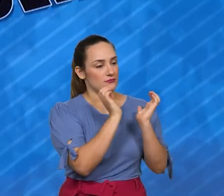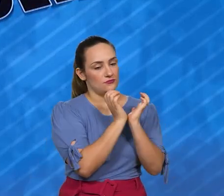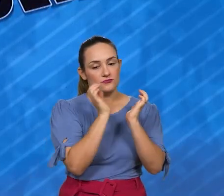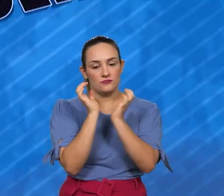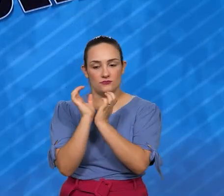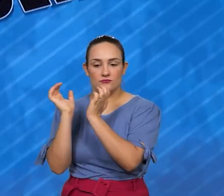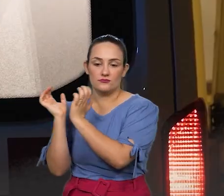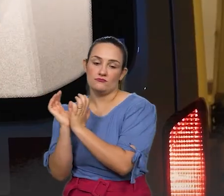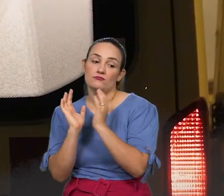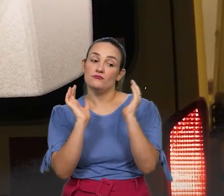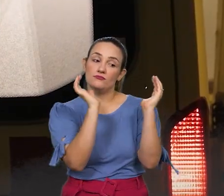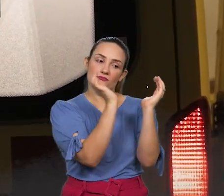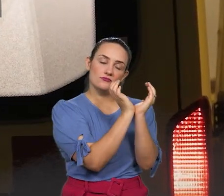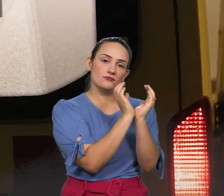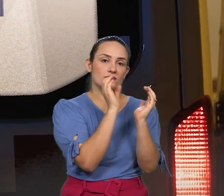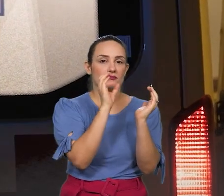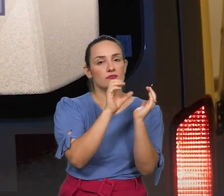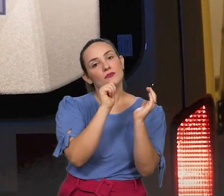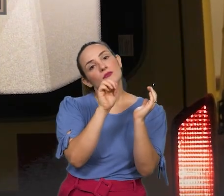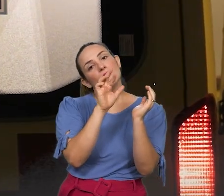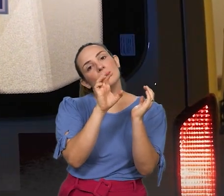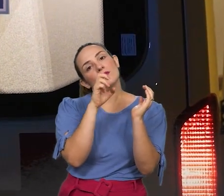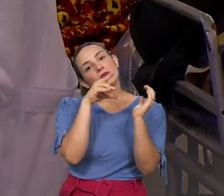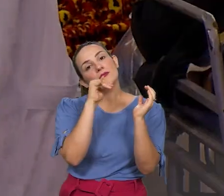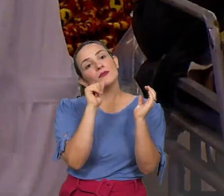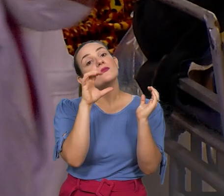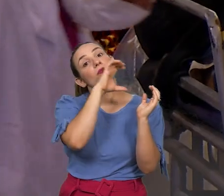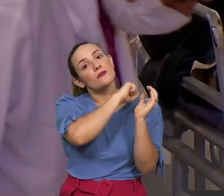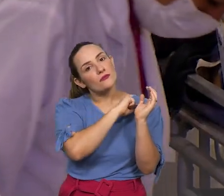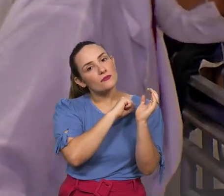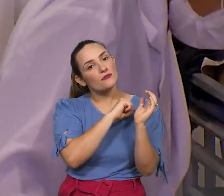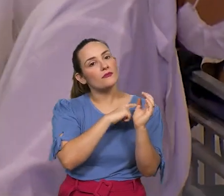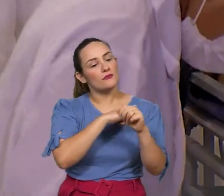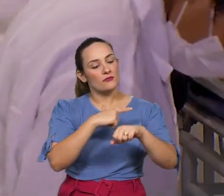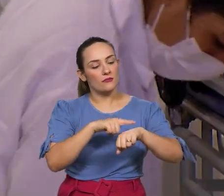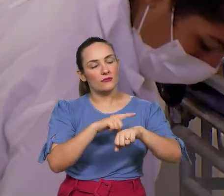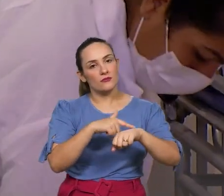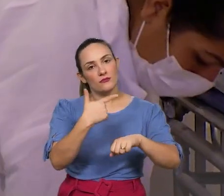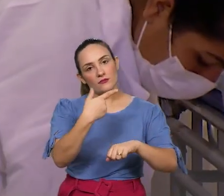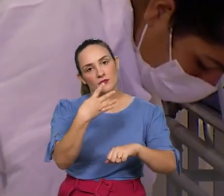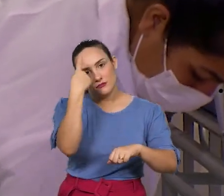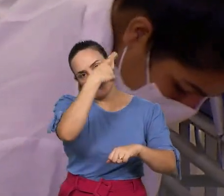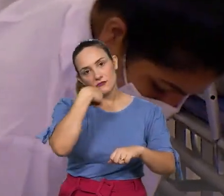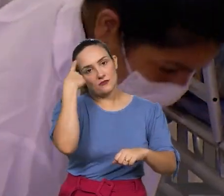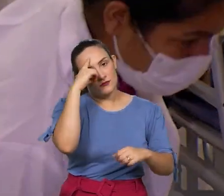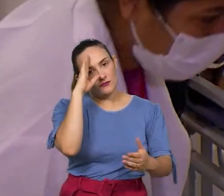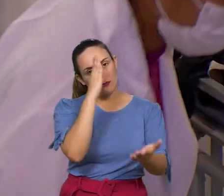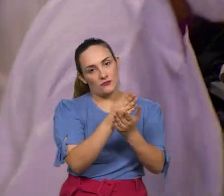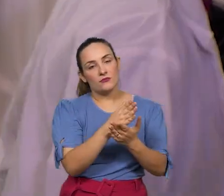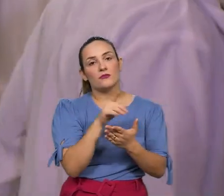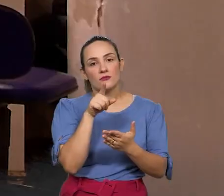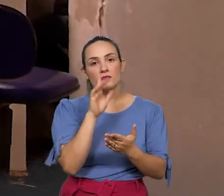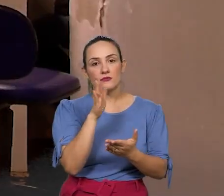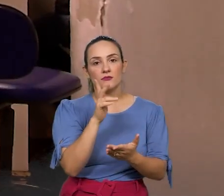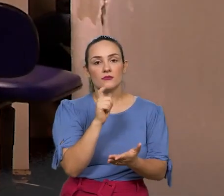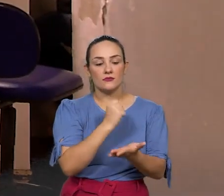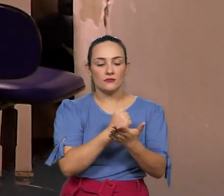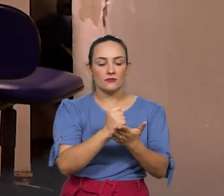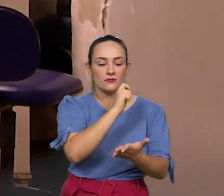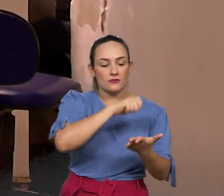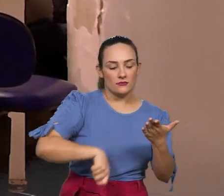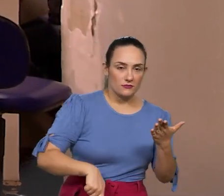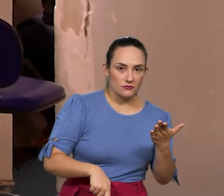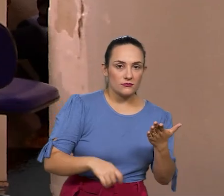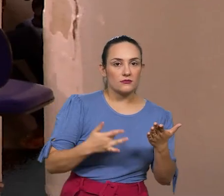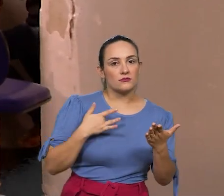grupos de carência. Nós temos a carência, digamos assim, a curto prazo, aquela de 24 horas após